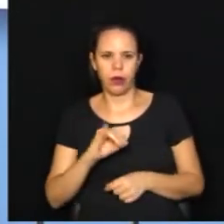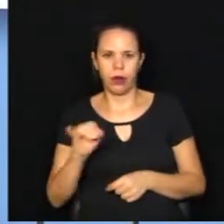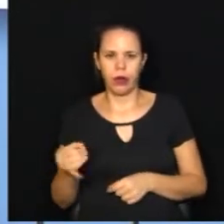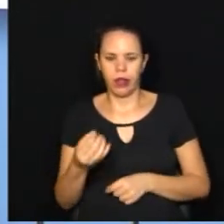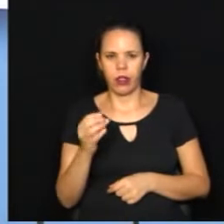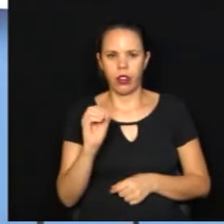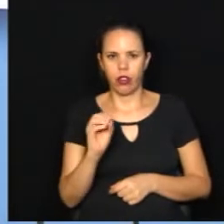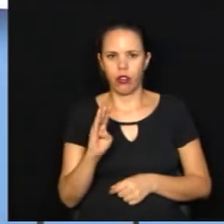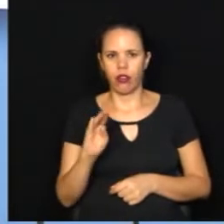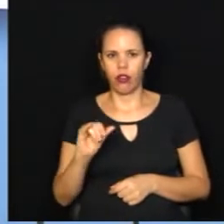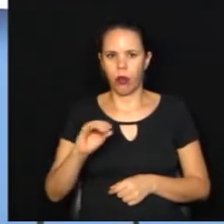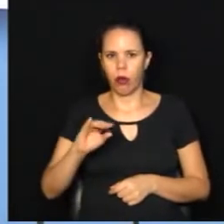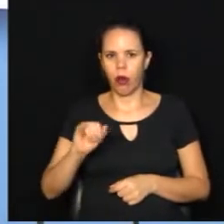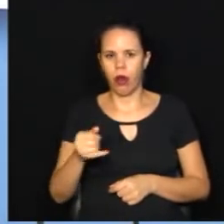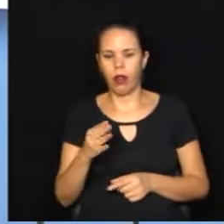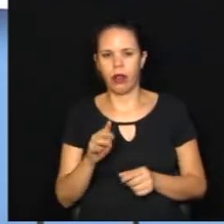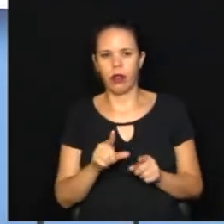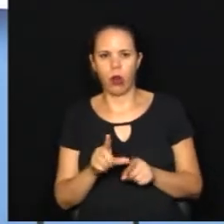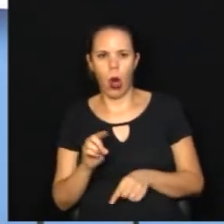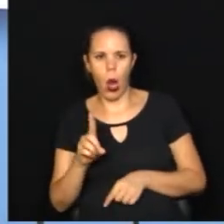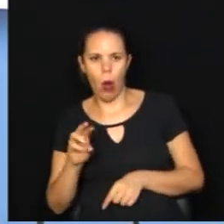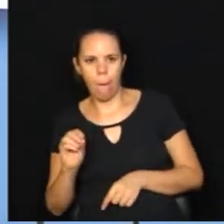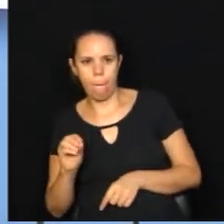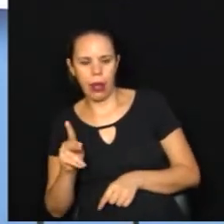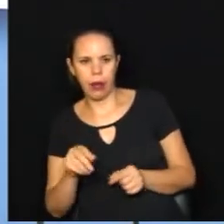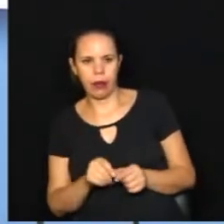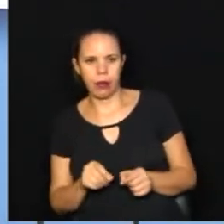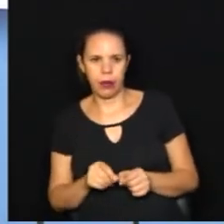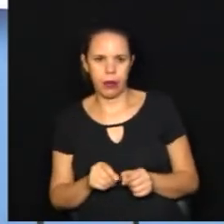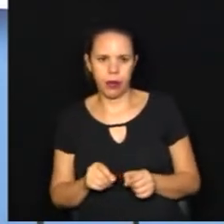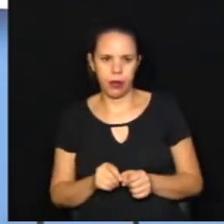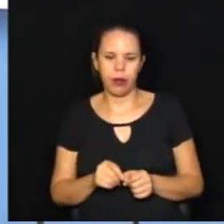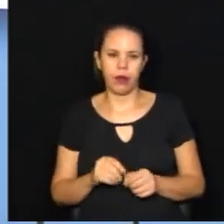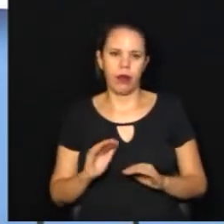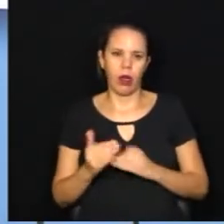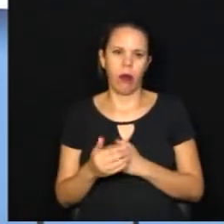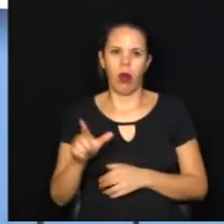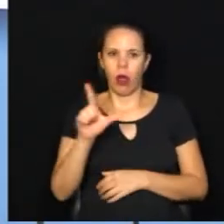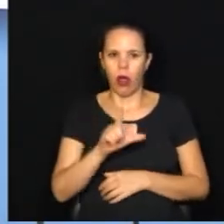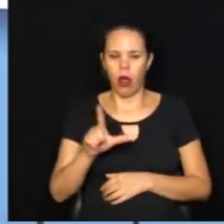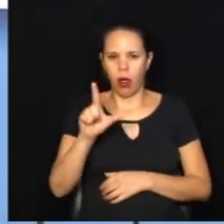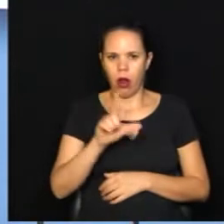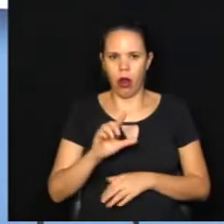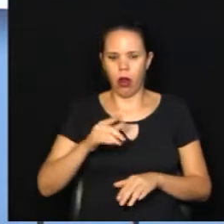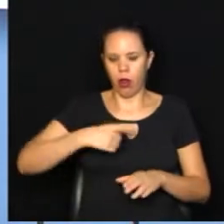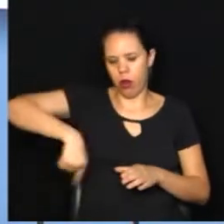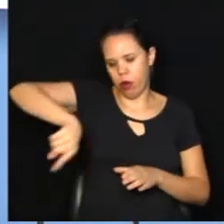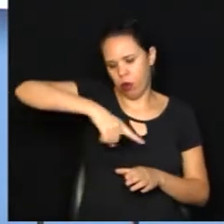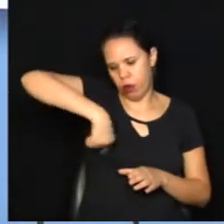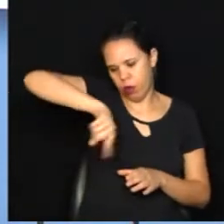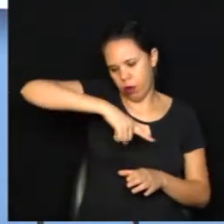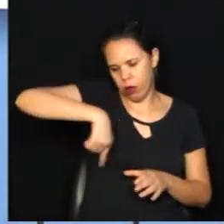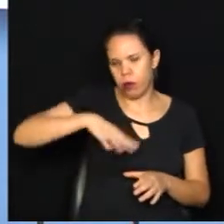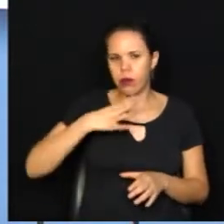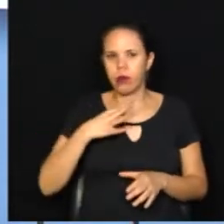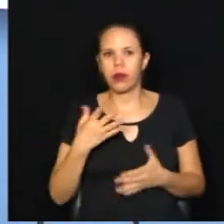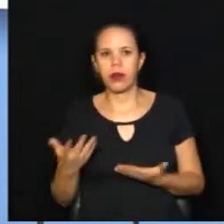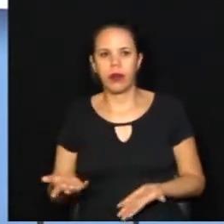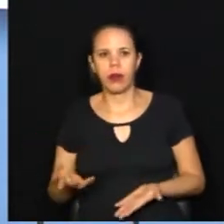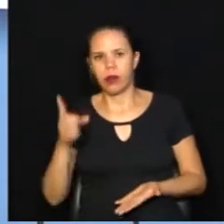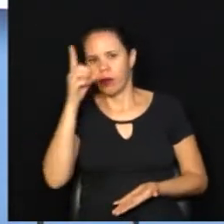Sim. Vamos falar um pouquinho sobre transporte e trânsito na cidade de Campinas, porque no domingo uma importante via aqui da cidade